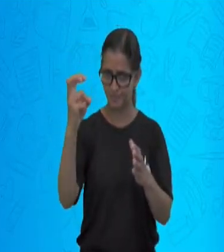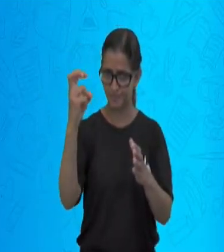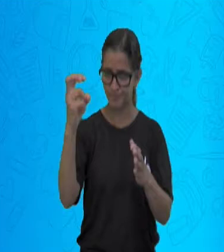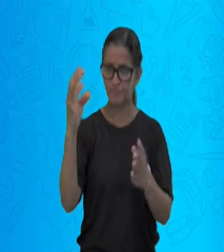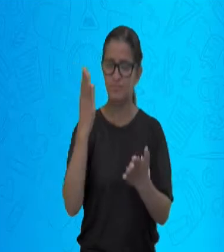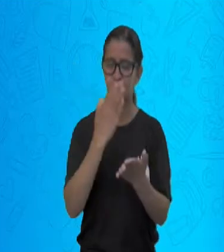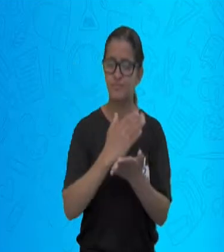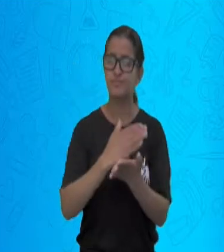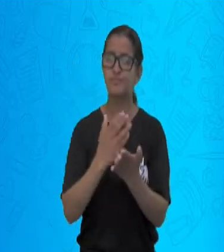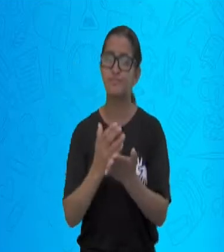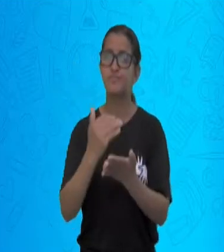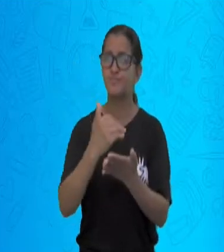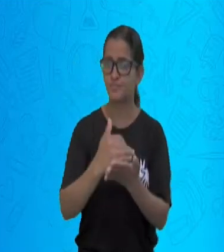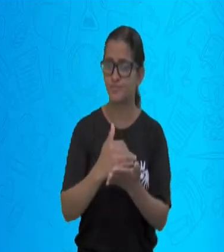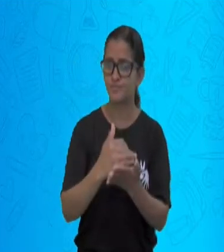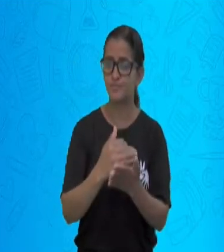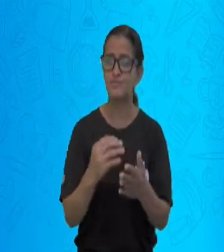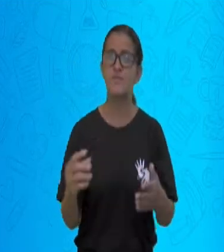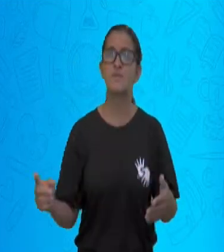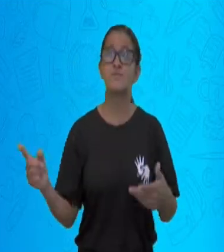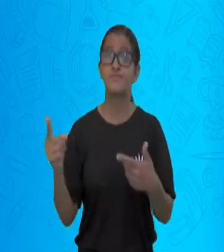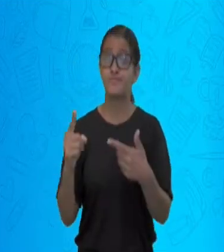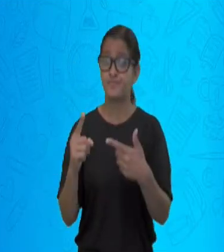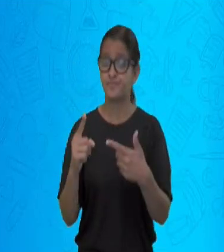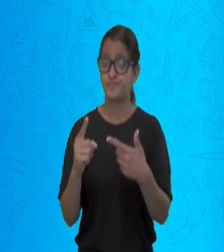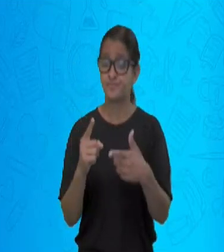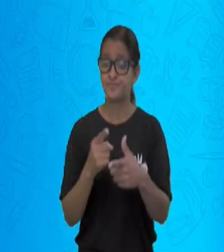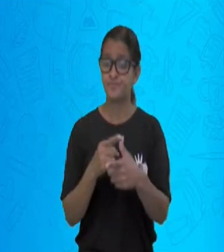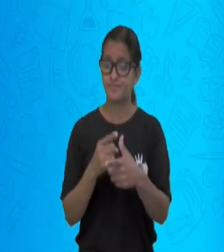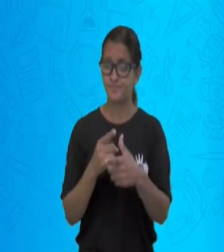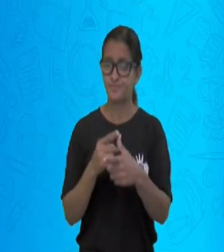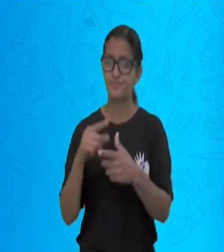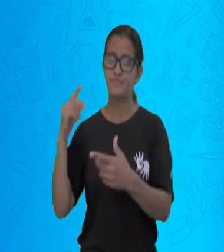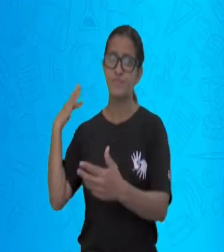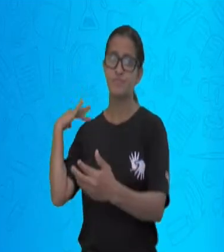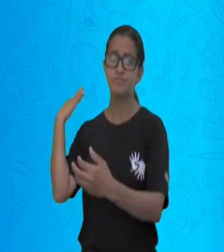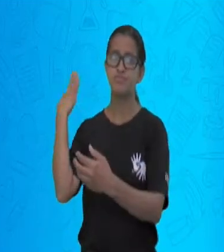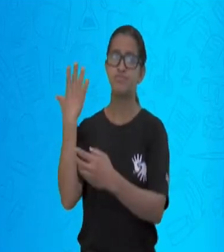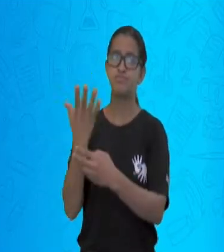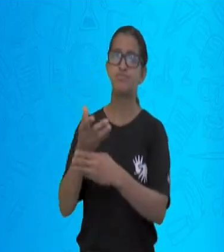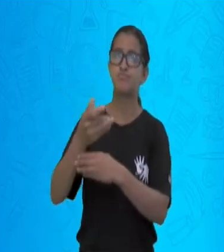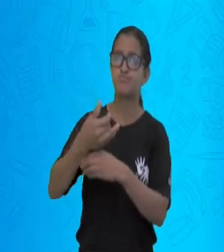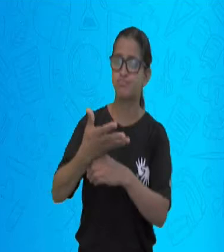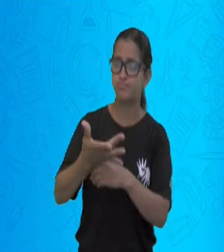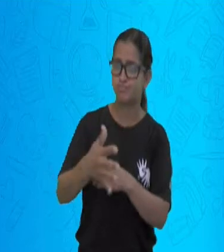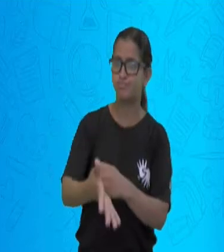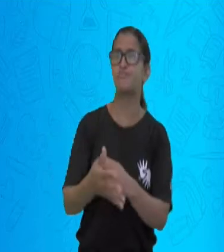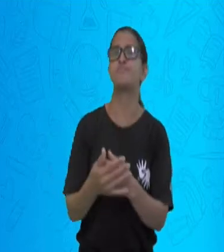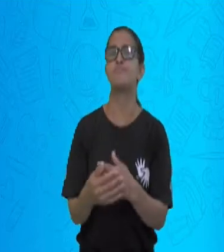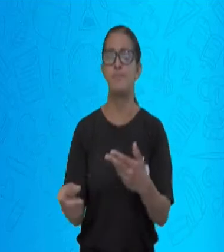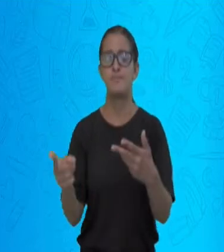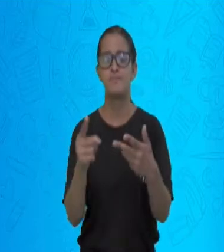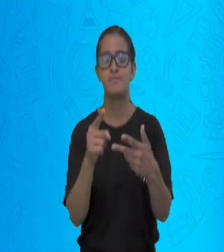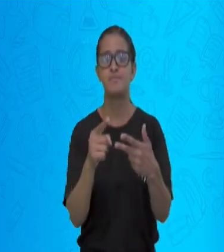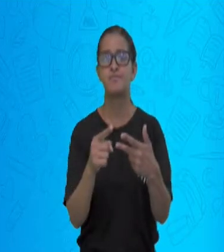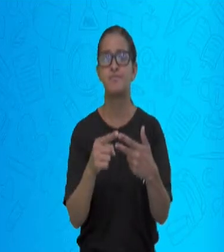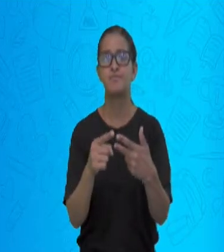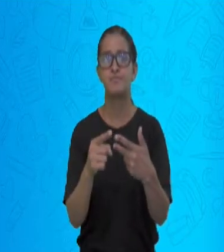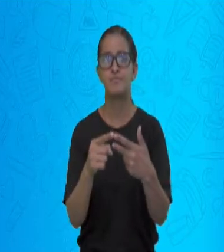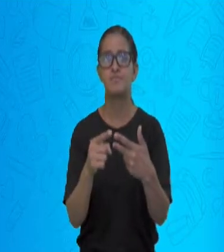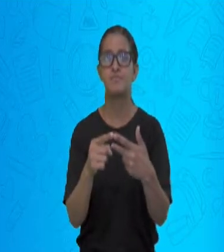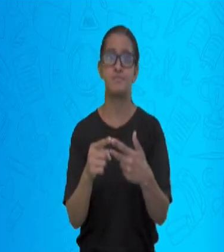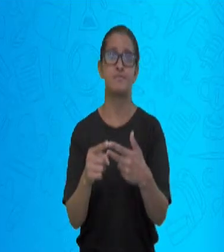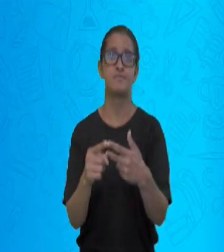divide-se tradicionalmente. Desde o período da pré-história até a idade contemporânea,